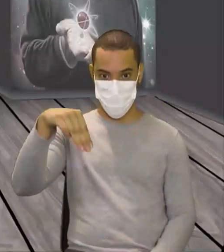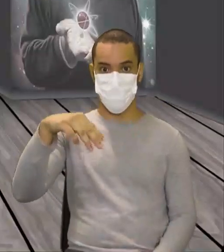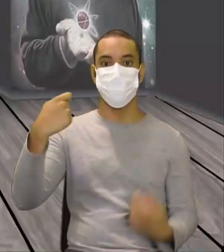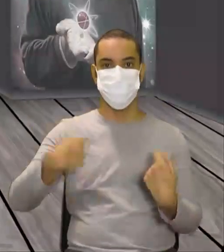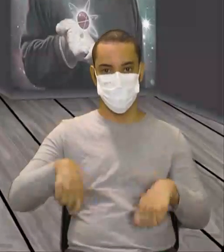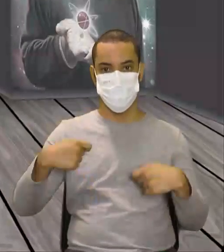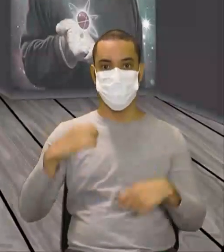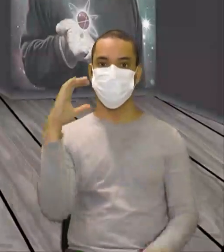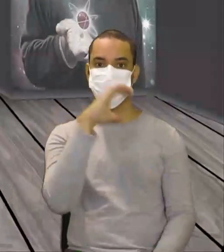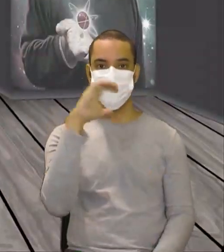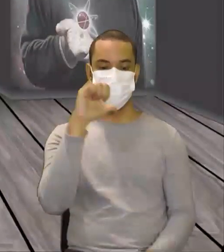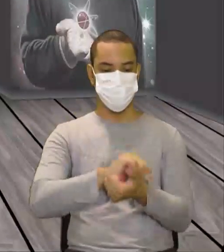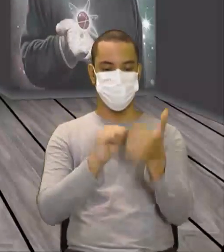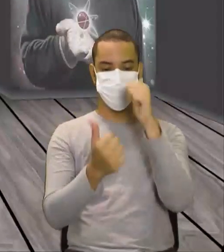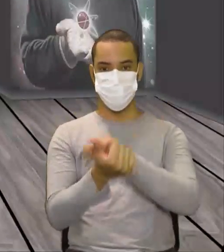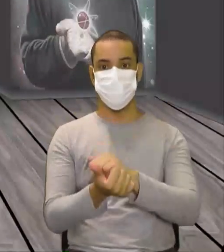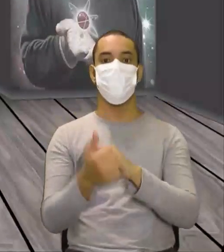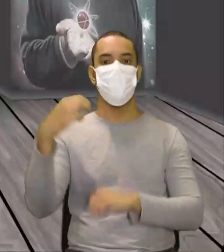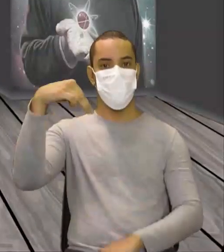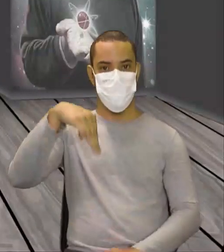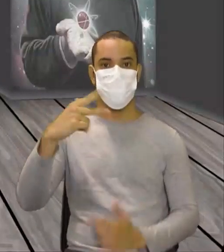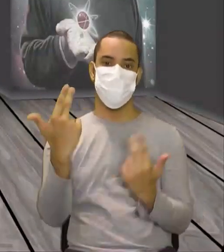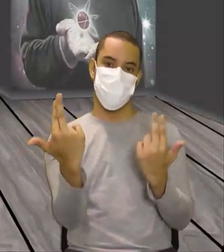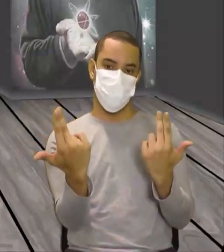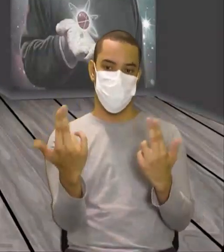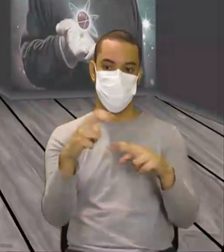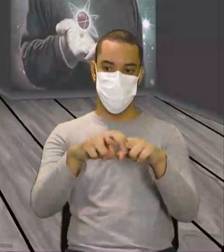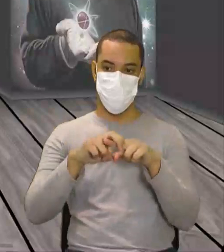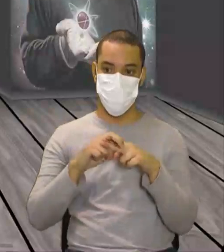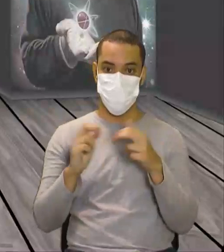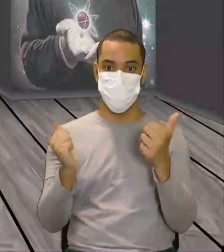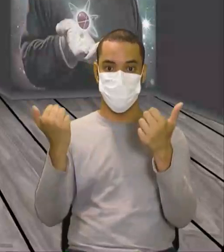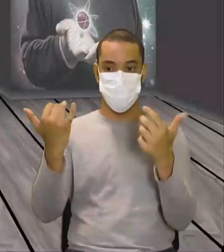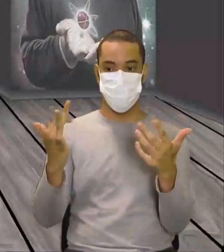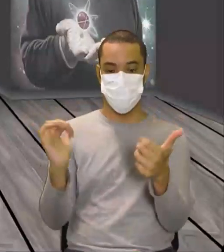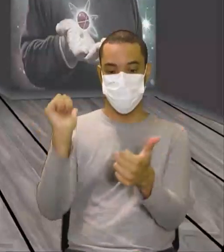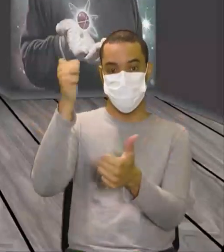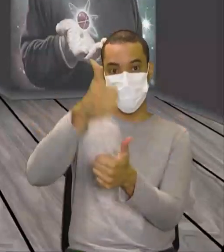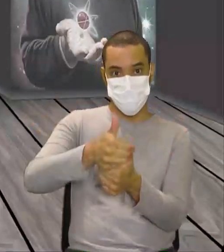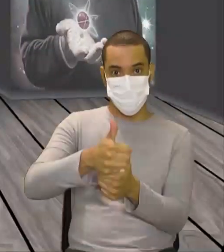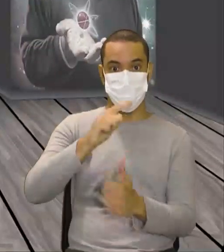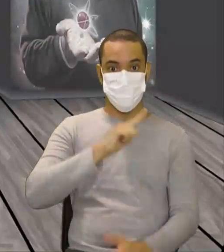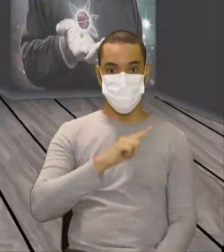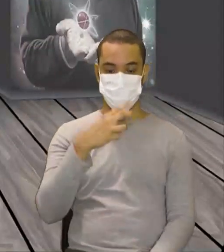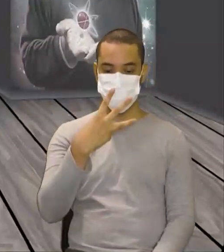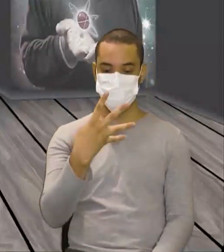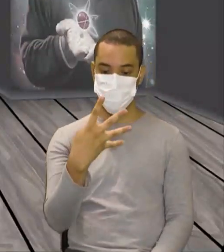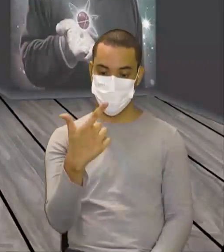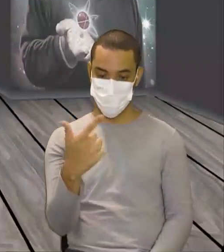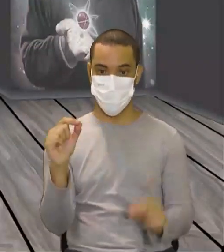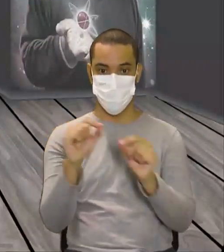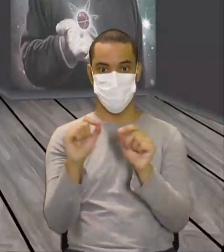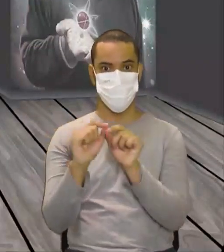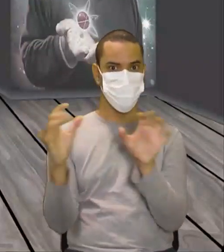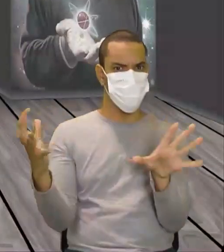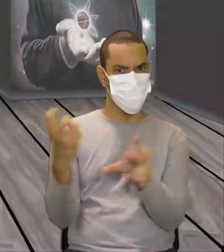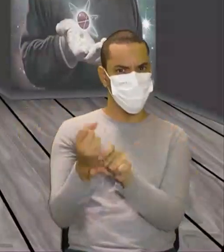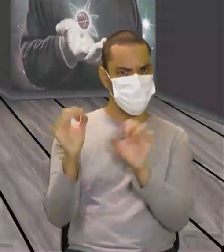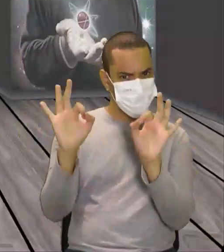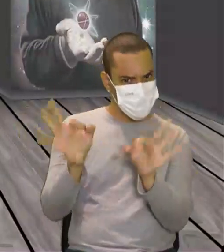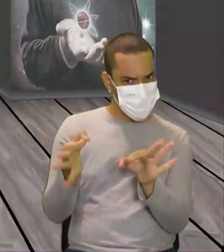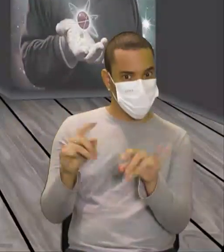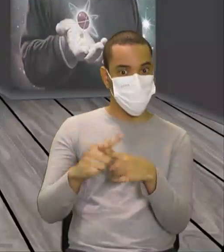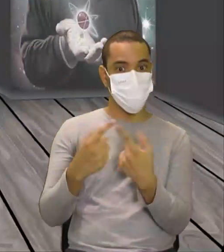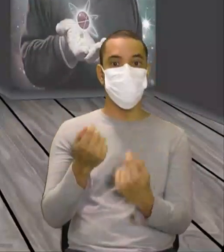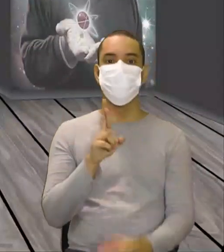velocidade em metros. Beleza? Por isso que eu falo, ó, você substitui. Colocou 342, você vai fazer os cálculos tudo certo, mas vai acabar